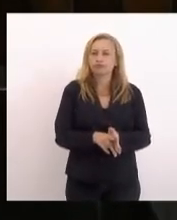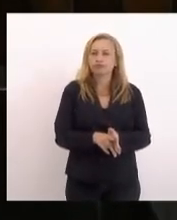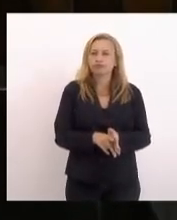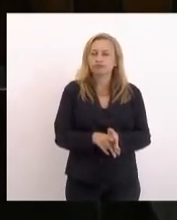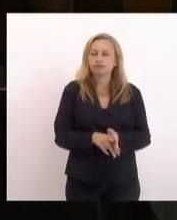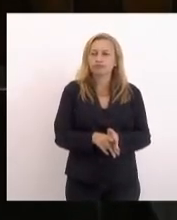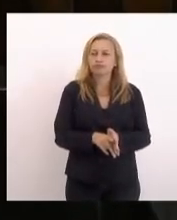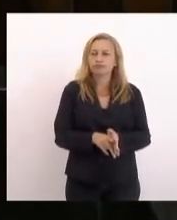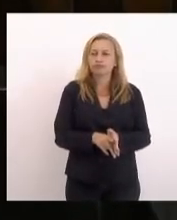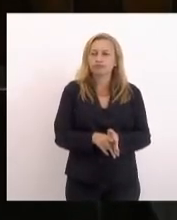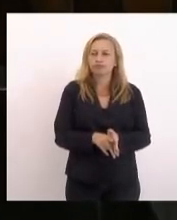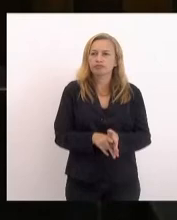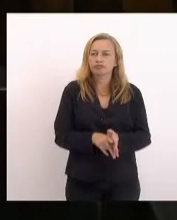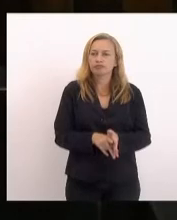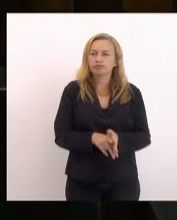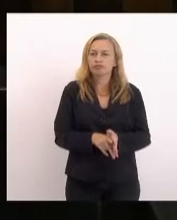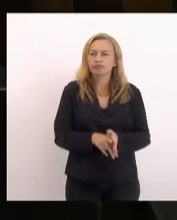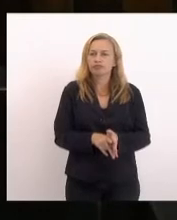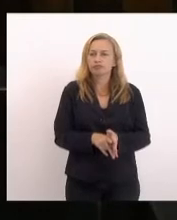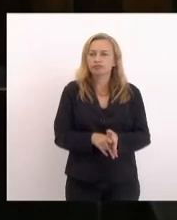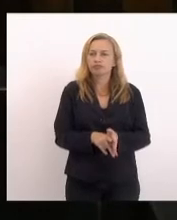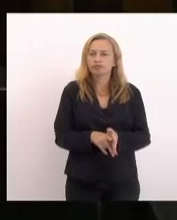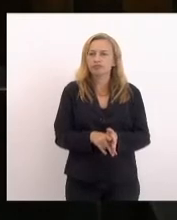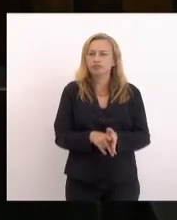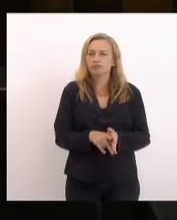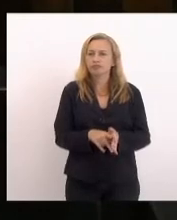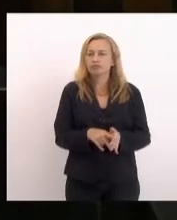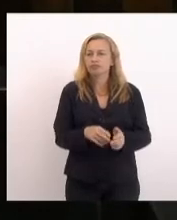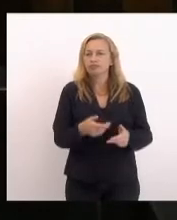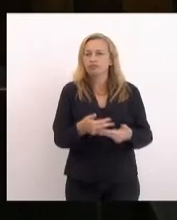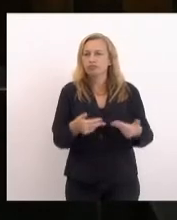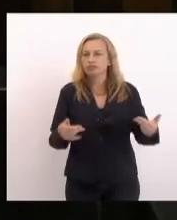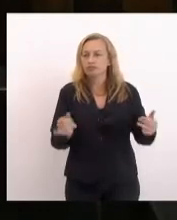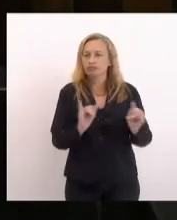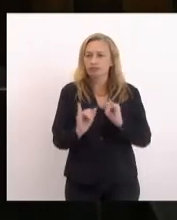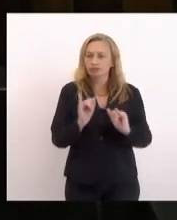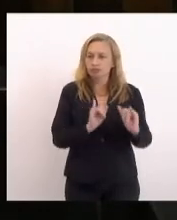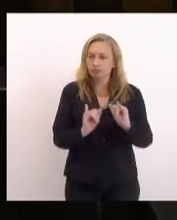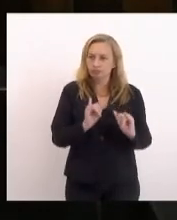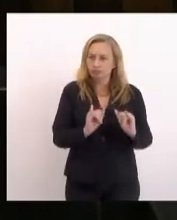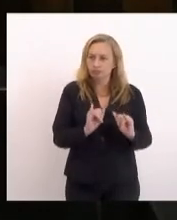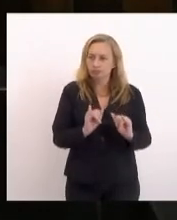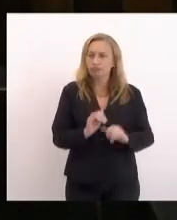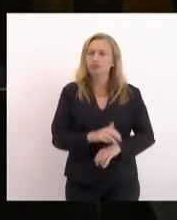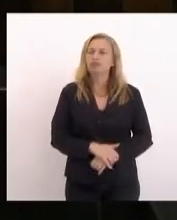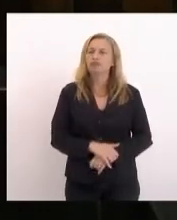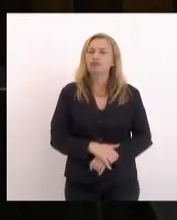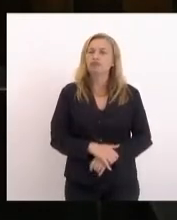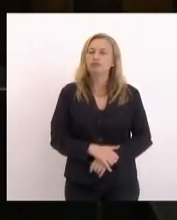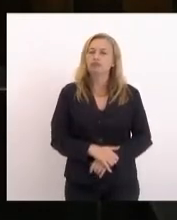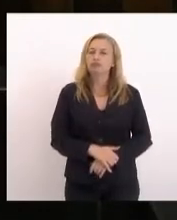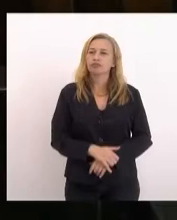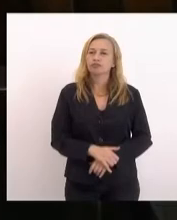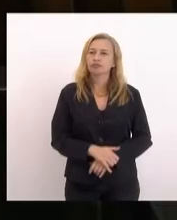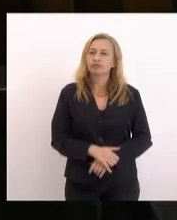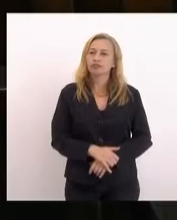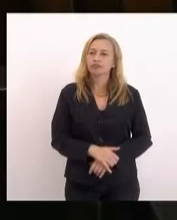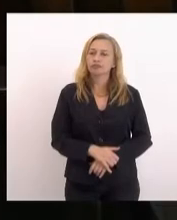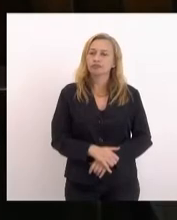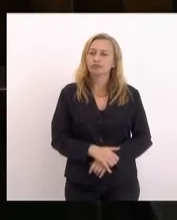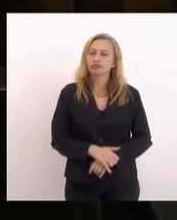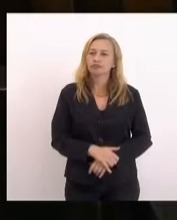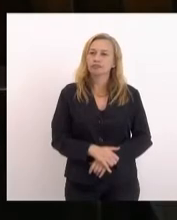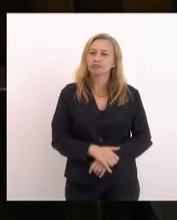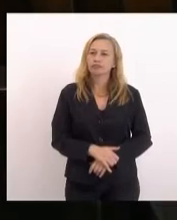uma intensa justificativa e com a assertiva